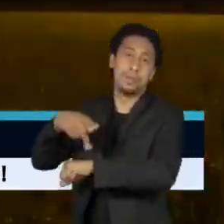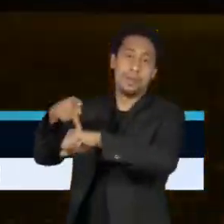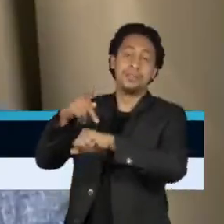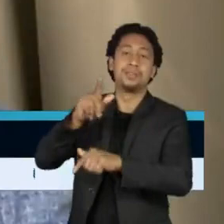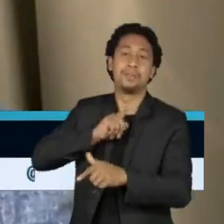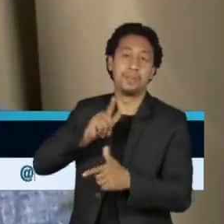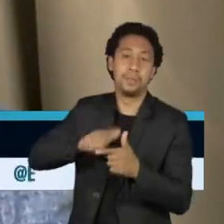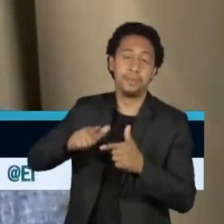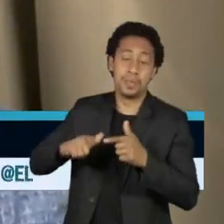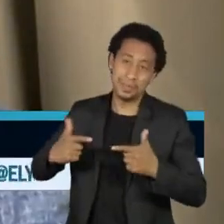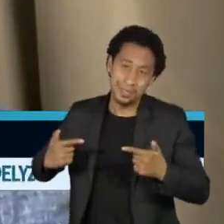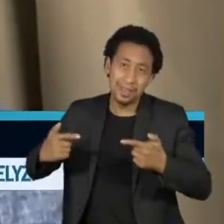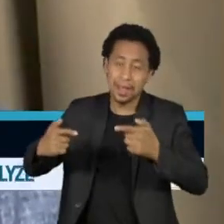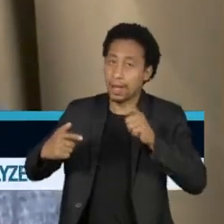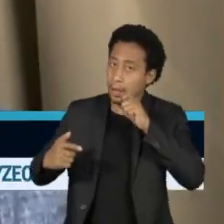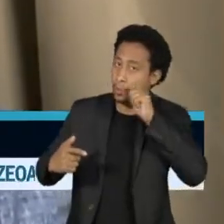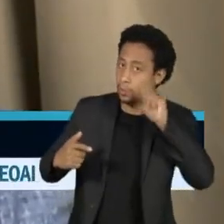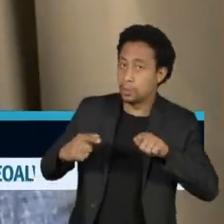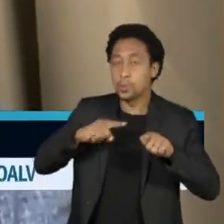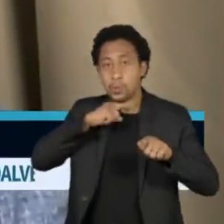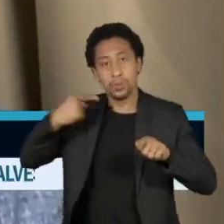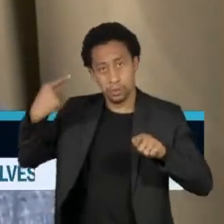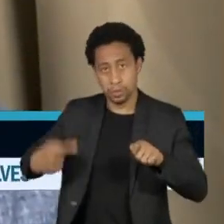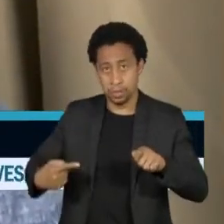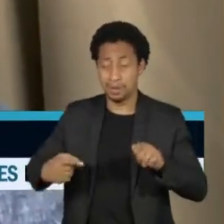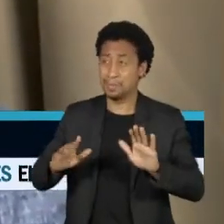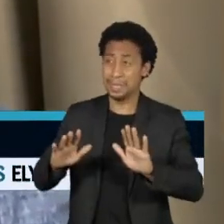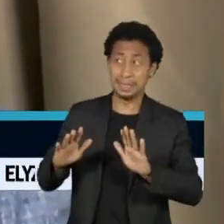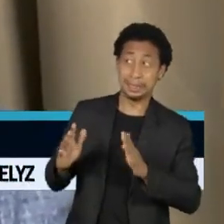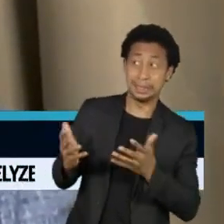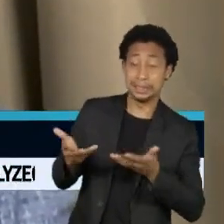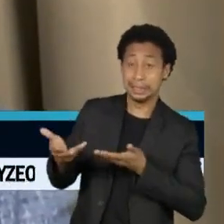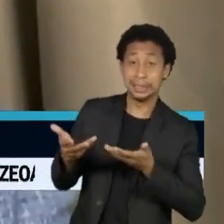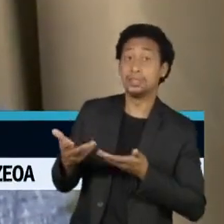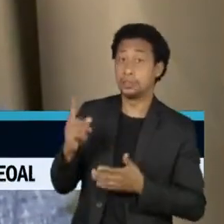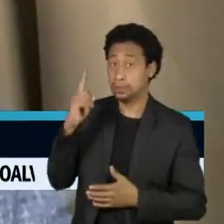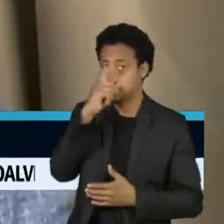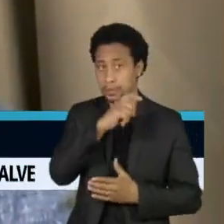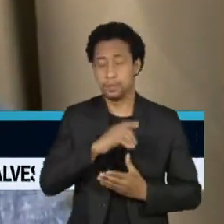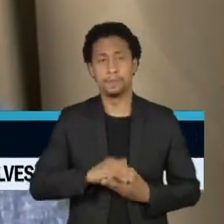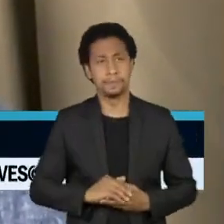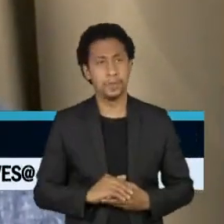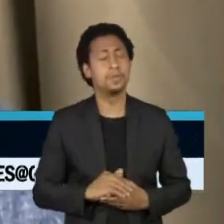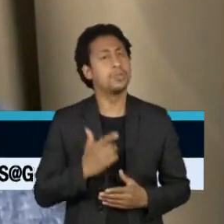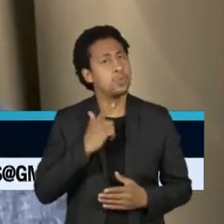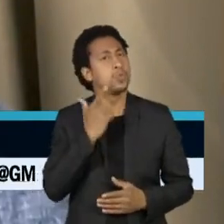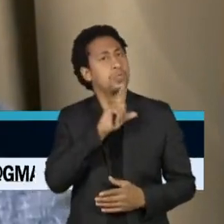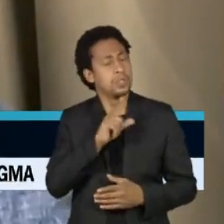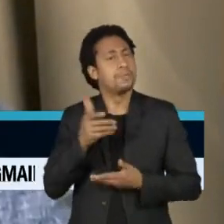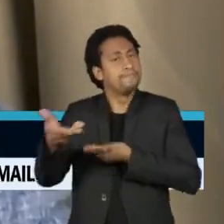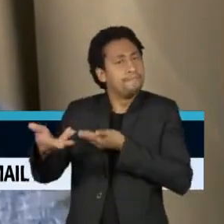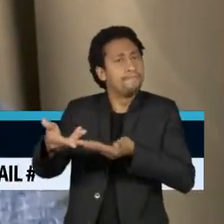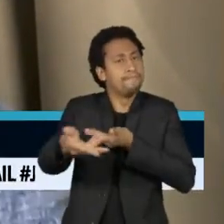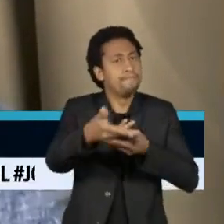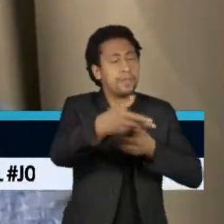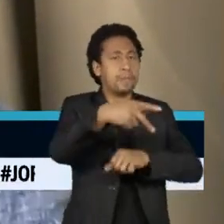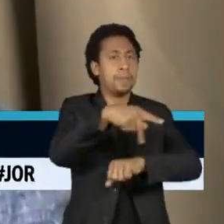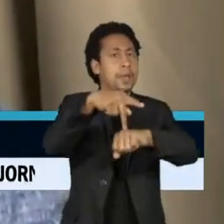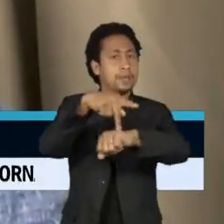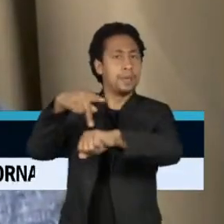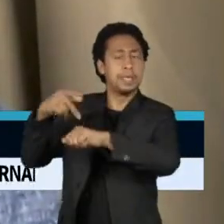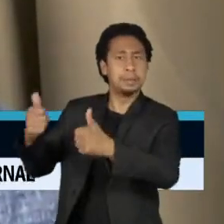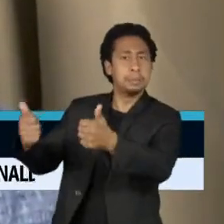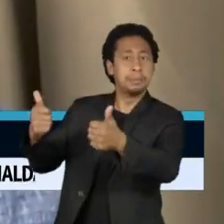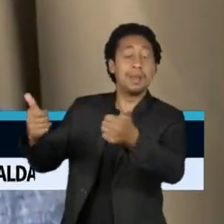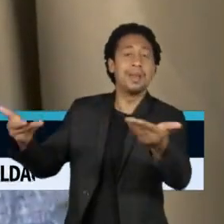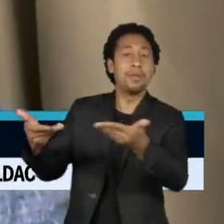Rússia. Isso acabou nos tirando o passaporte de boas relações com o resto do mundo. Hoje o Brasil não é parte de nenhum